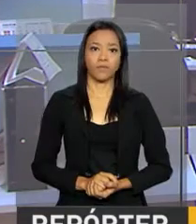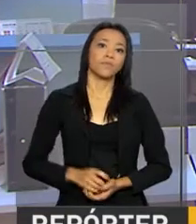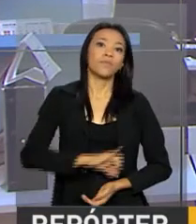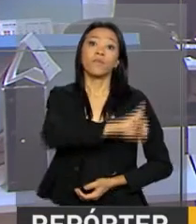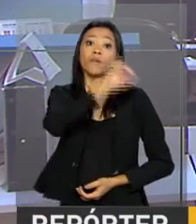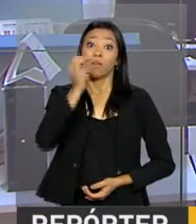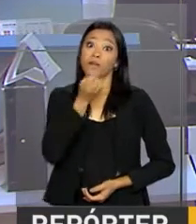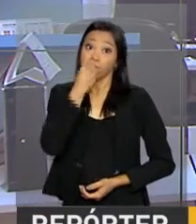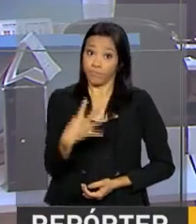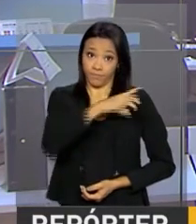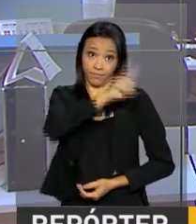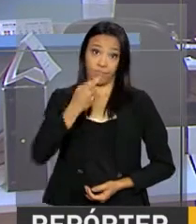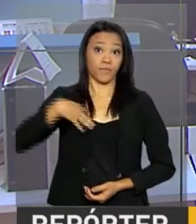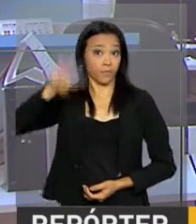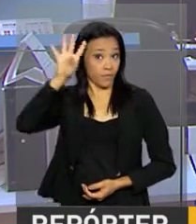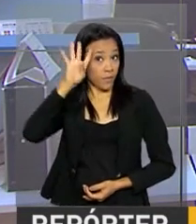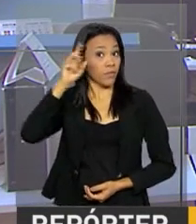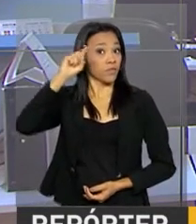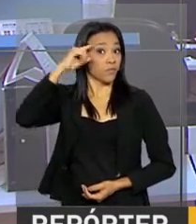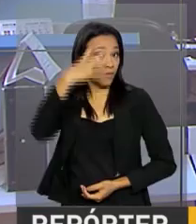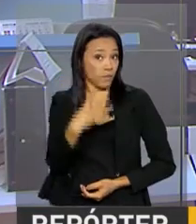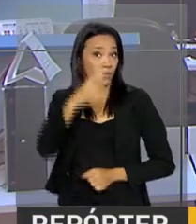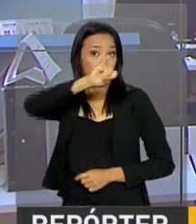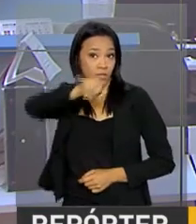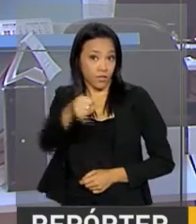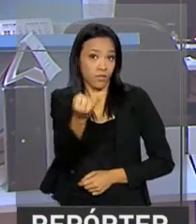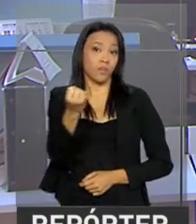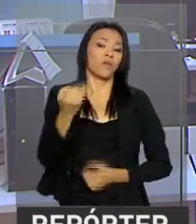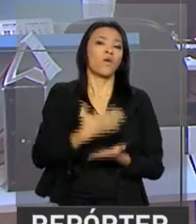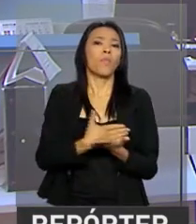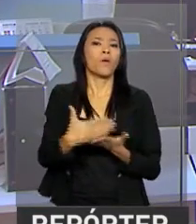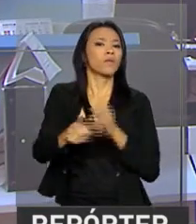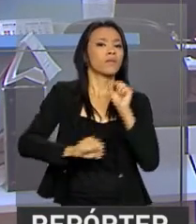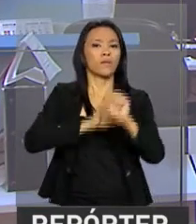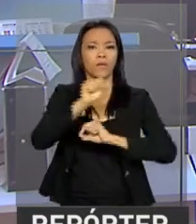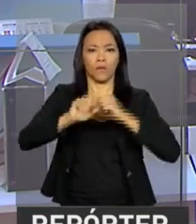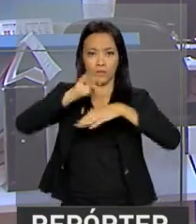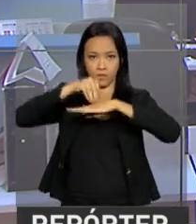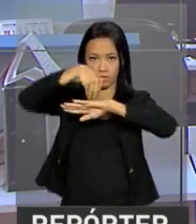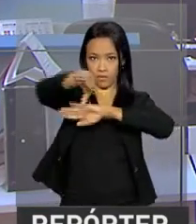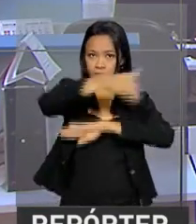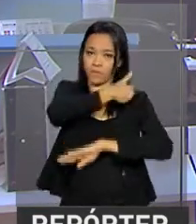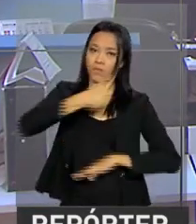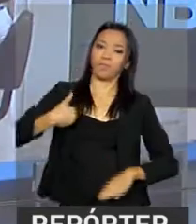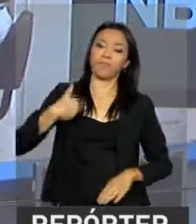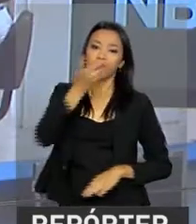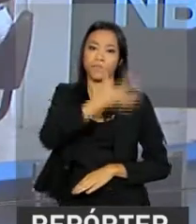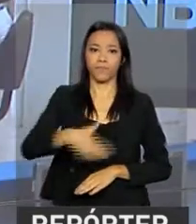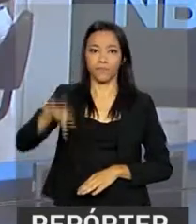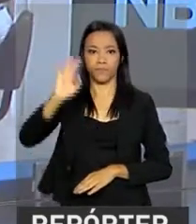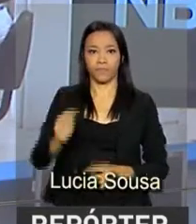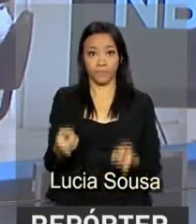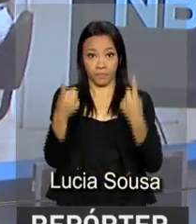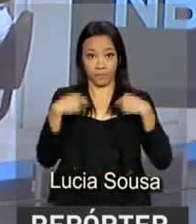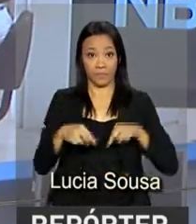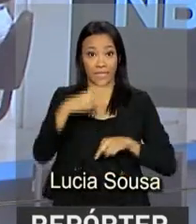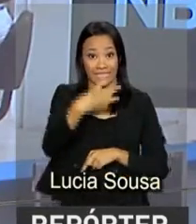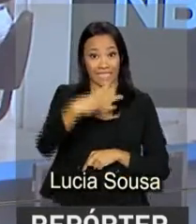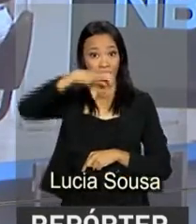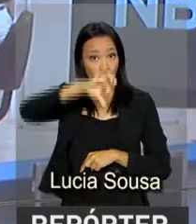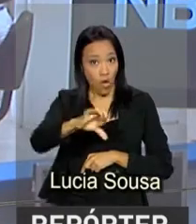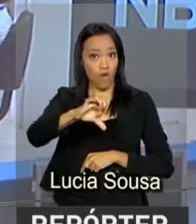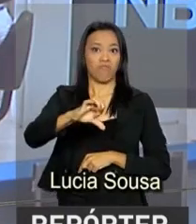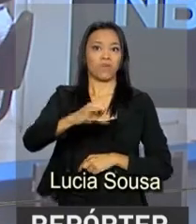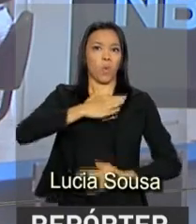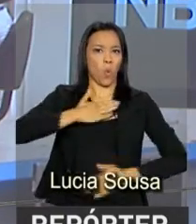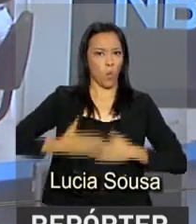Olá, bom dia. Quarta-feira, 4 de janeiro. O Repórter NBR começa agora com as notícias do governo federal. 39 corpos de